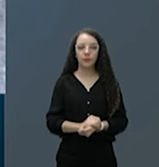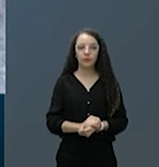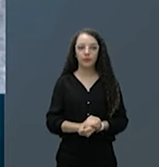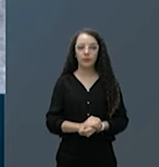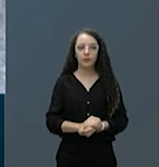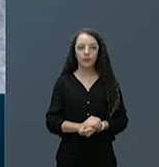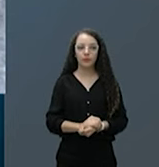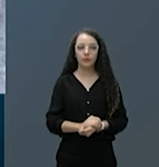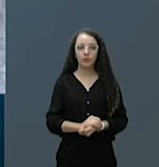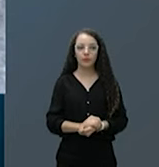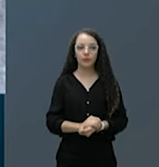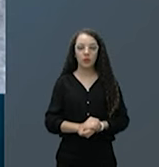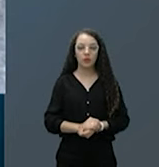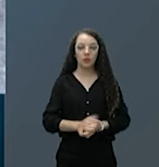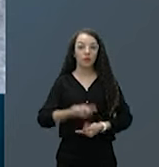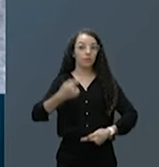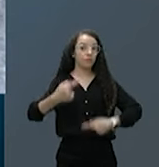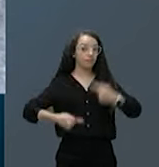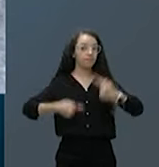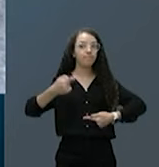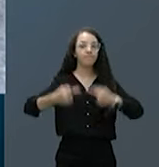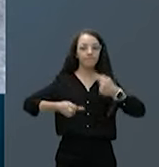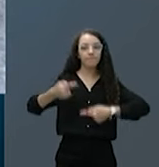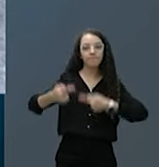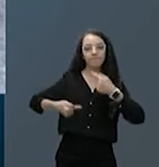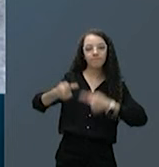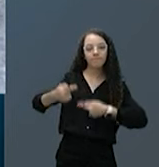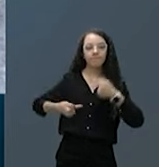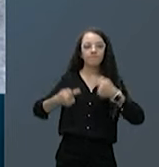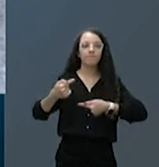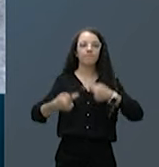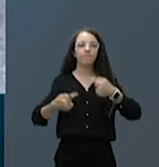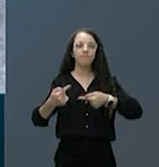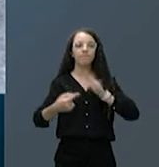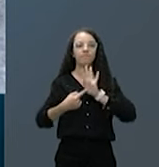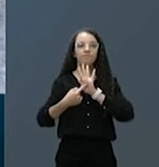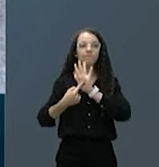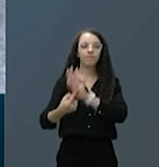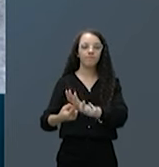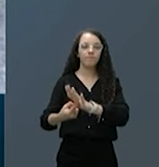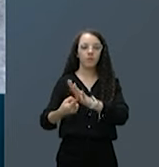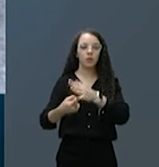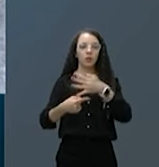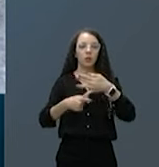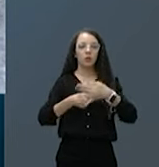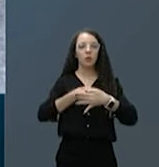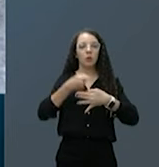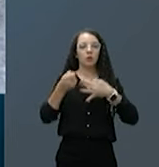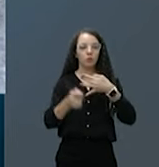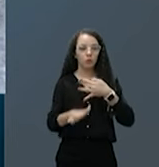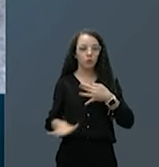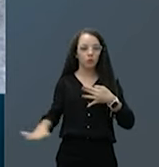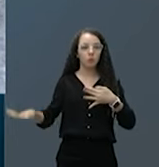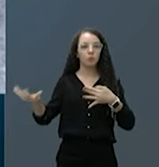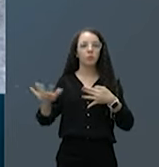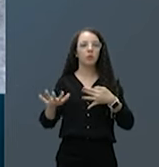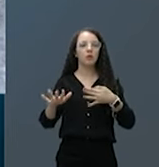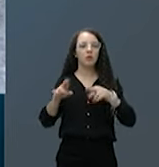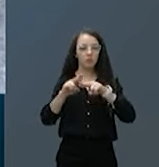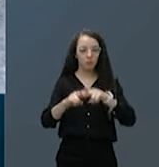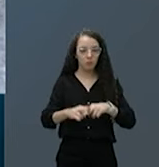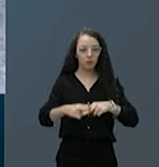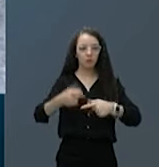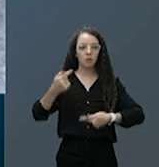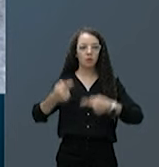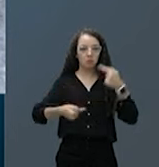é um embate político. Eu trago a jurisprudência nossa acerca de embates políticos,